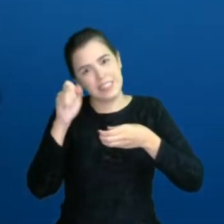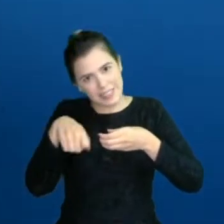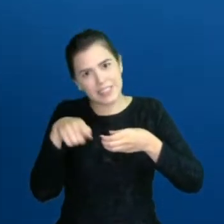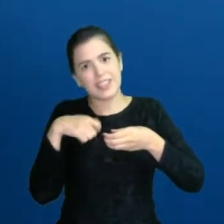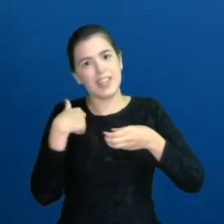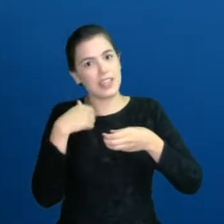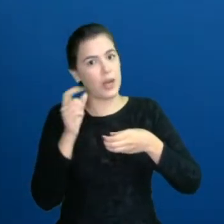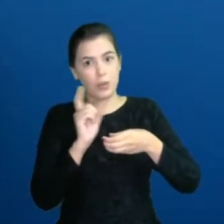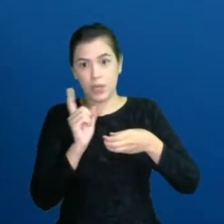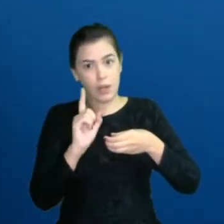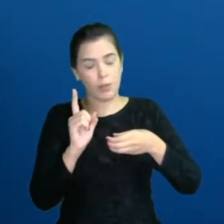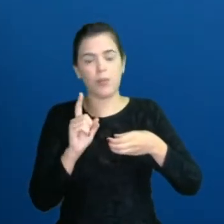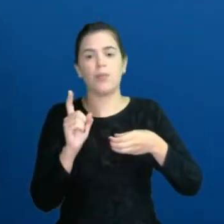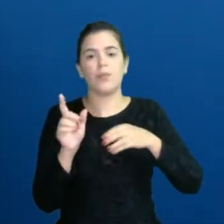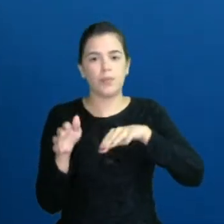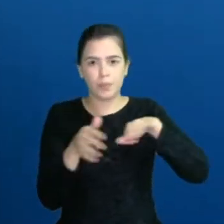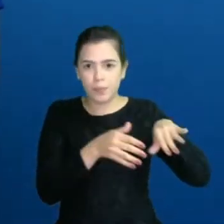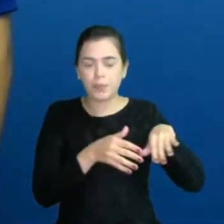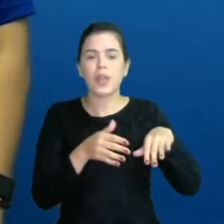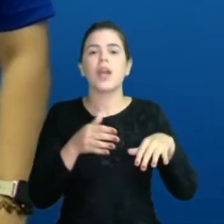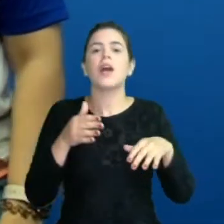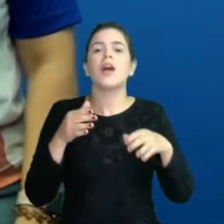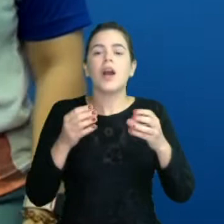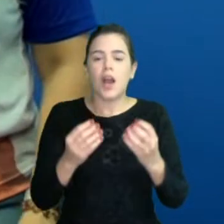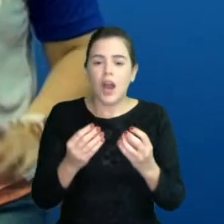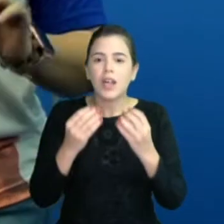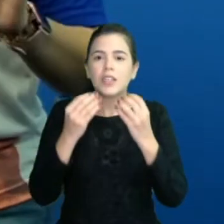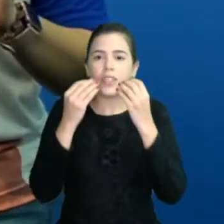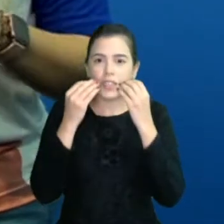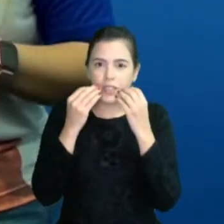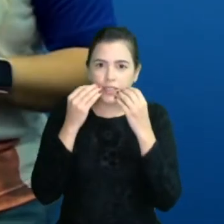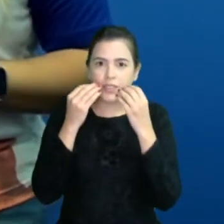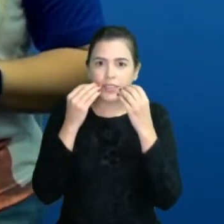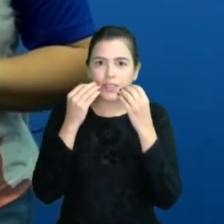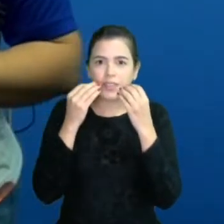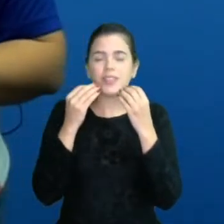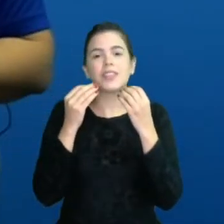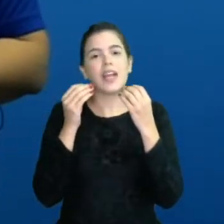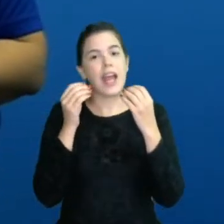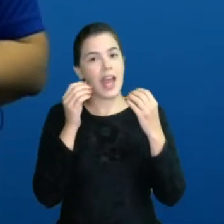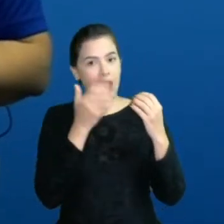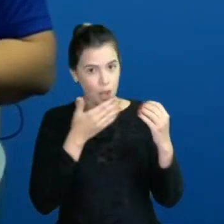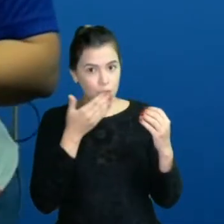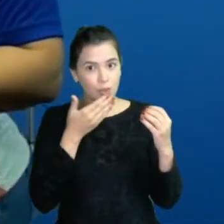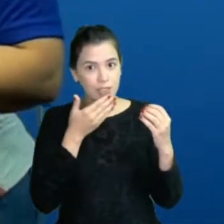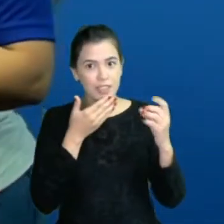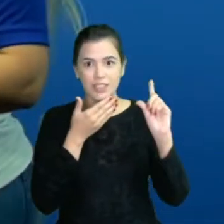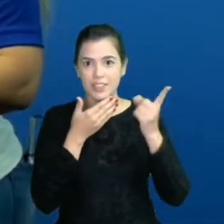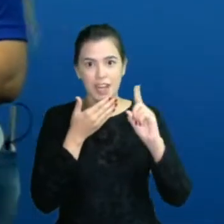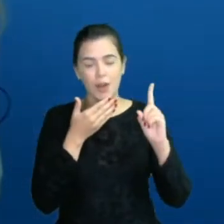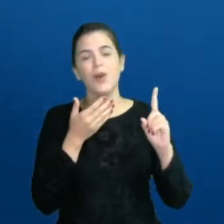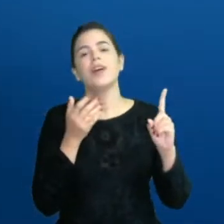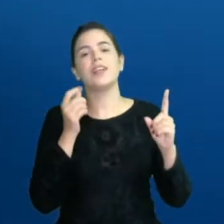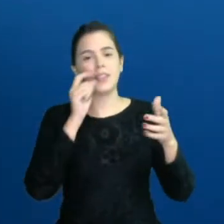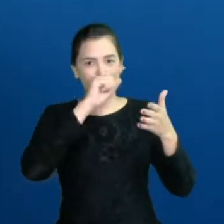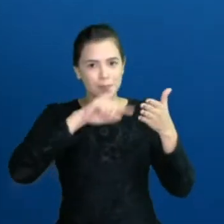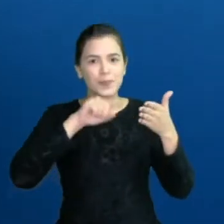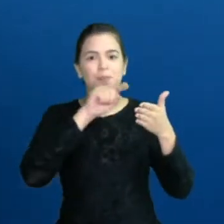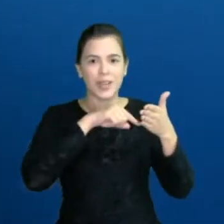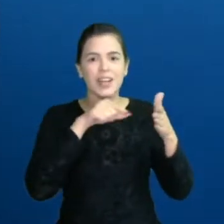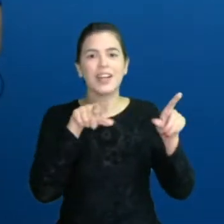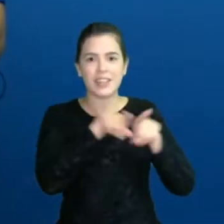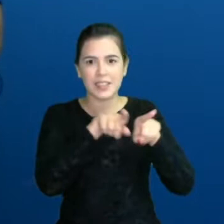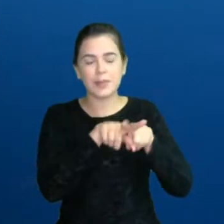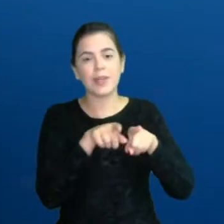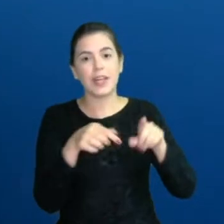O sanduíche é um doce? Não, então eu vou marcar também. Olha,